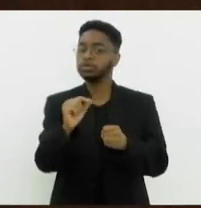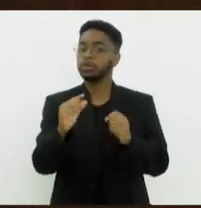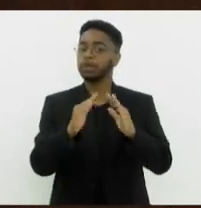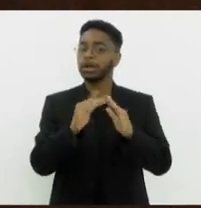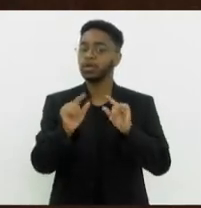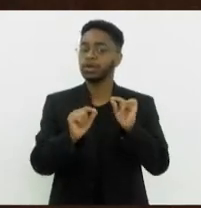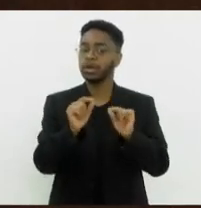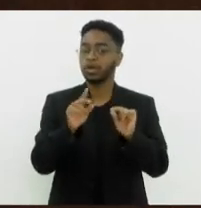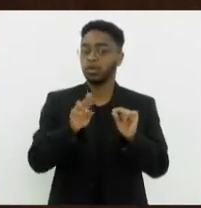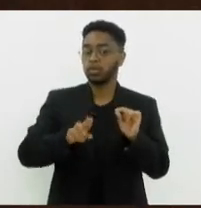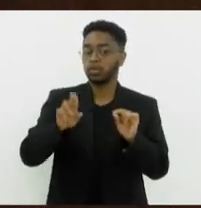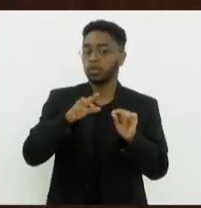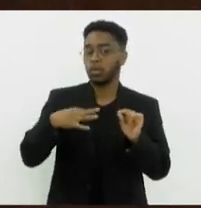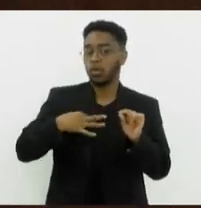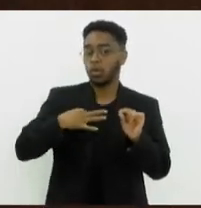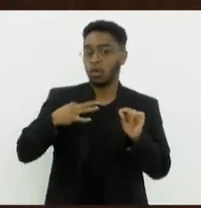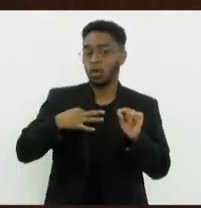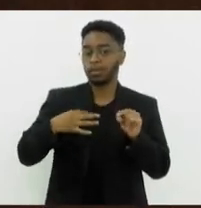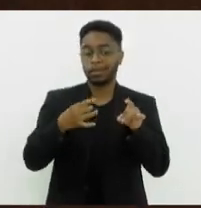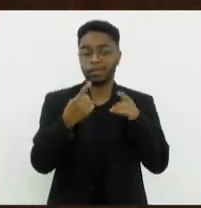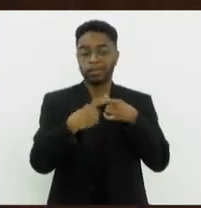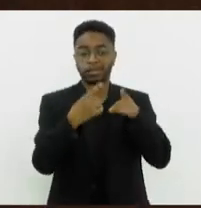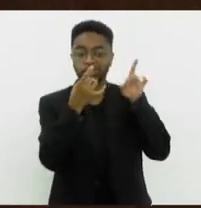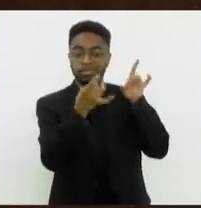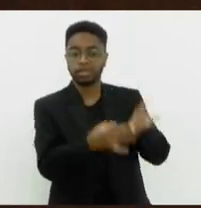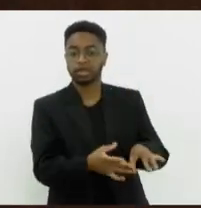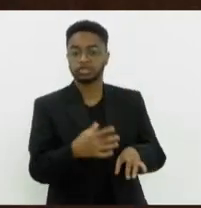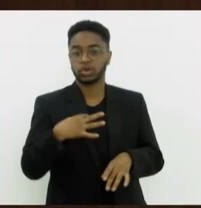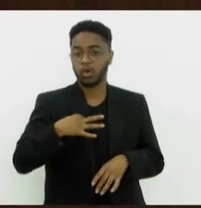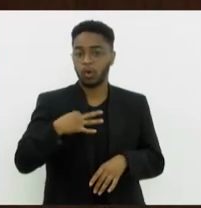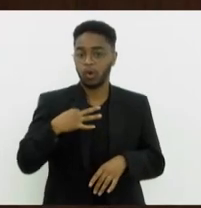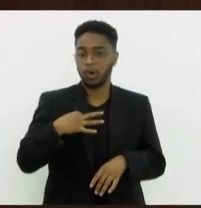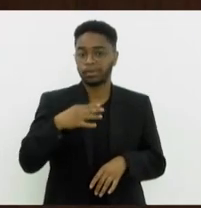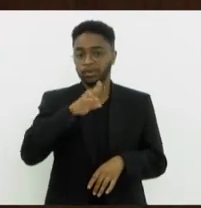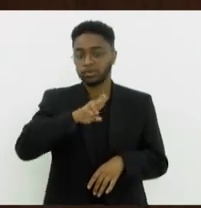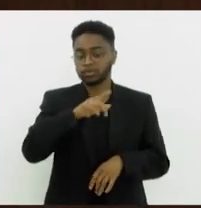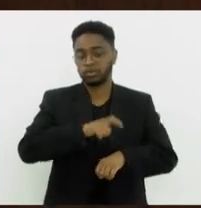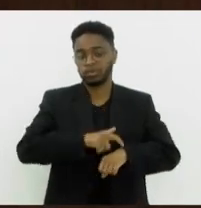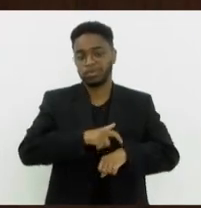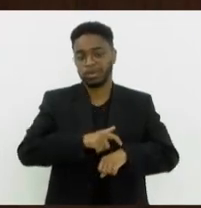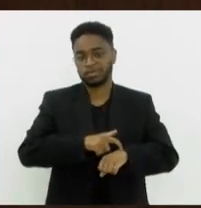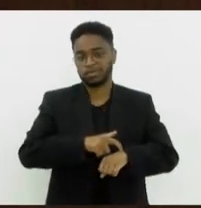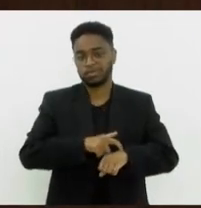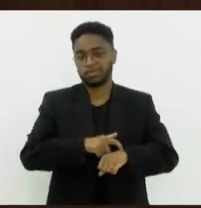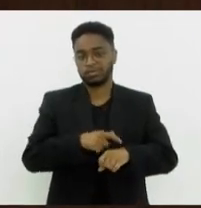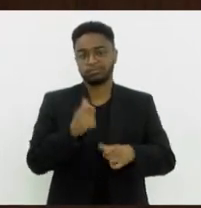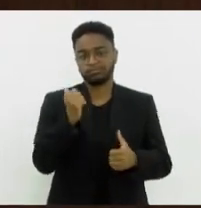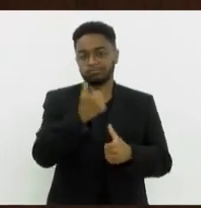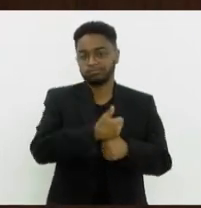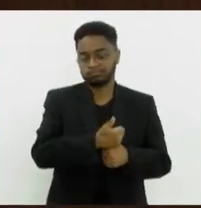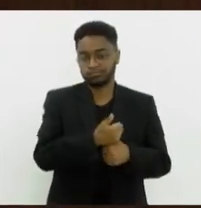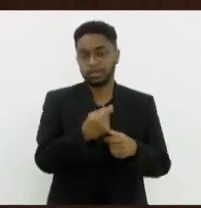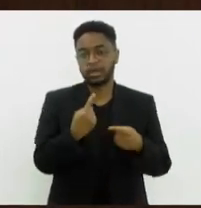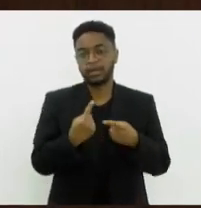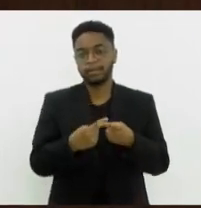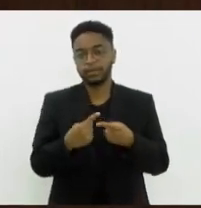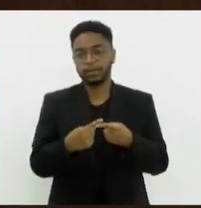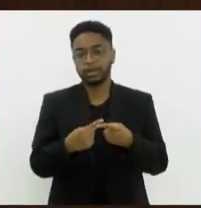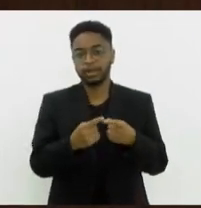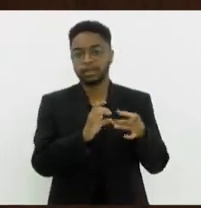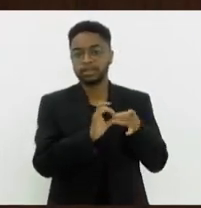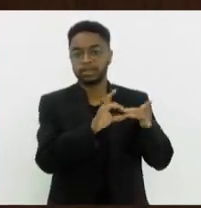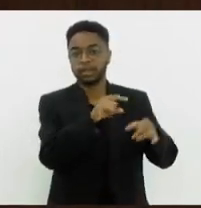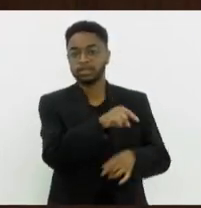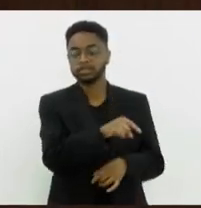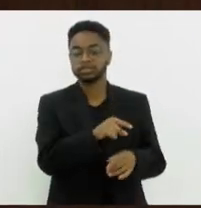roupa para deixarem a roupa que estavam no momento da violência para ser submetida aí ao